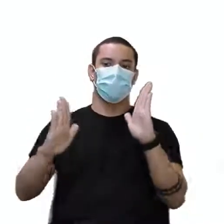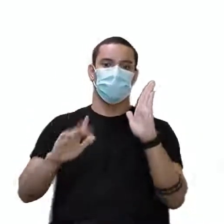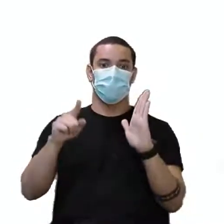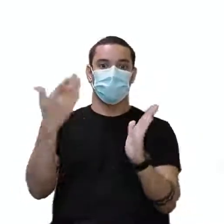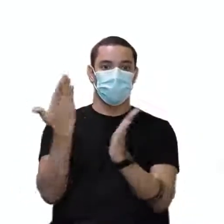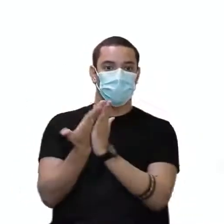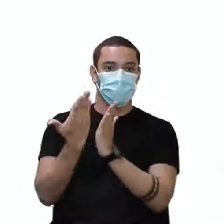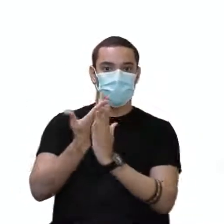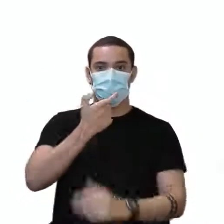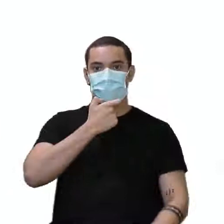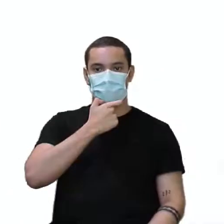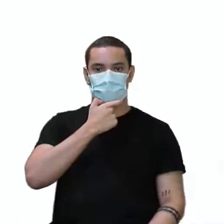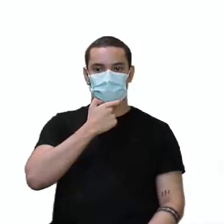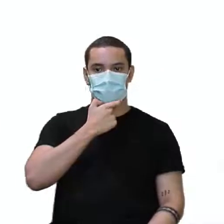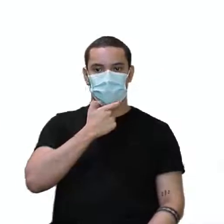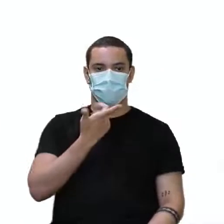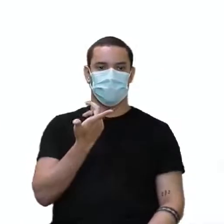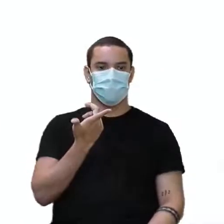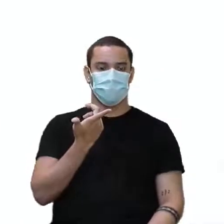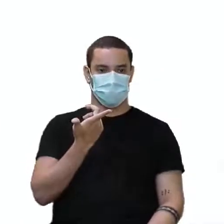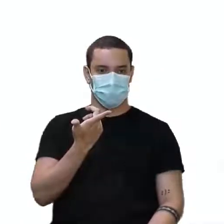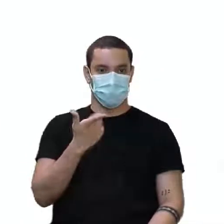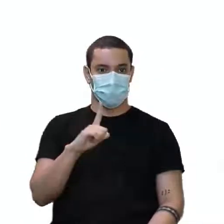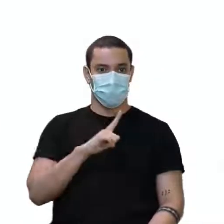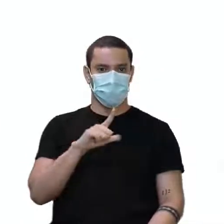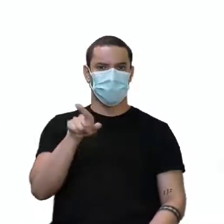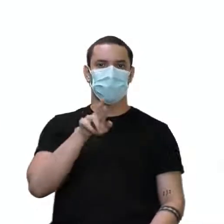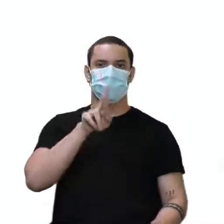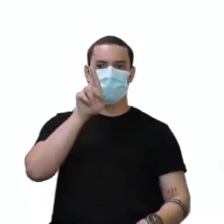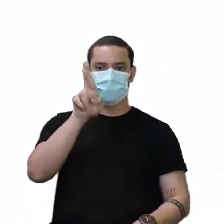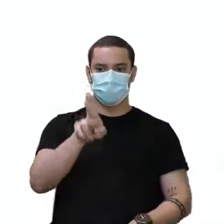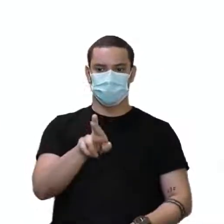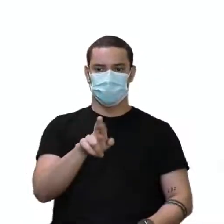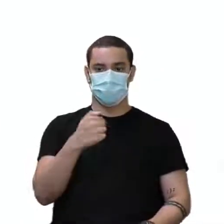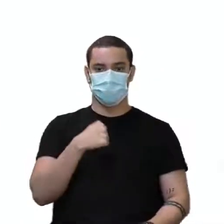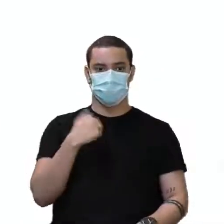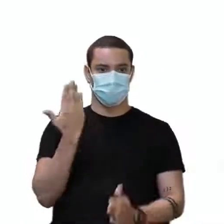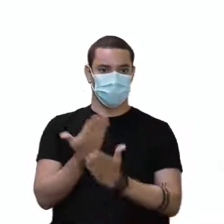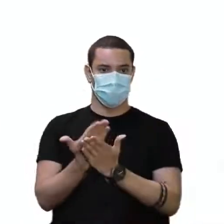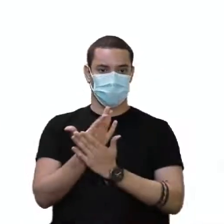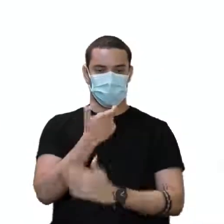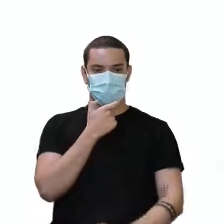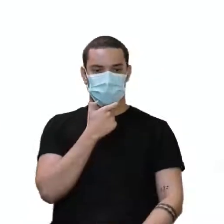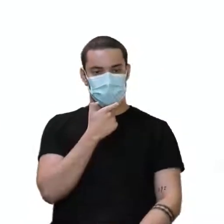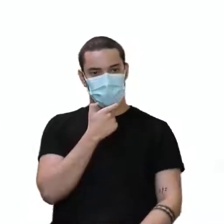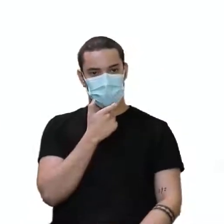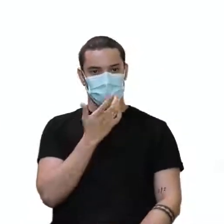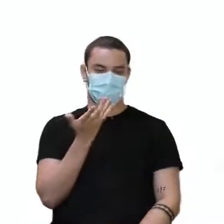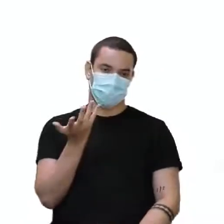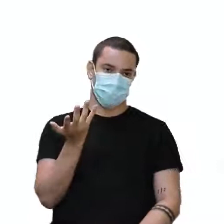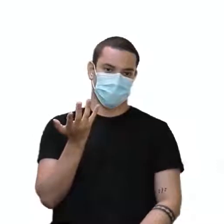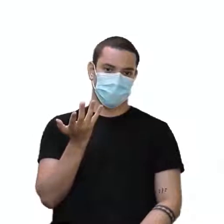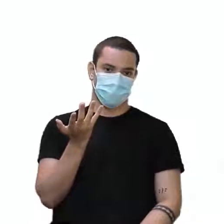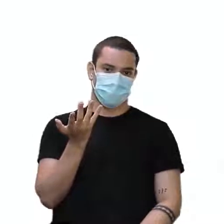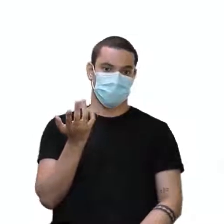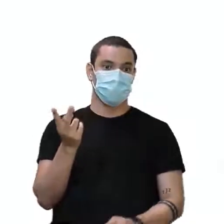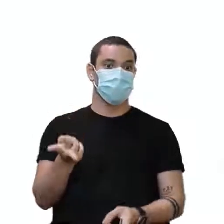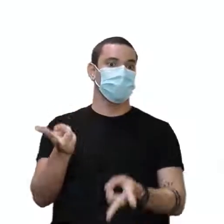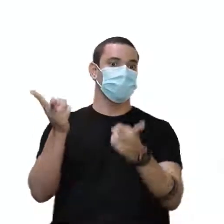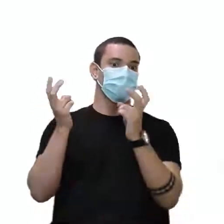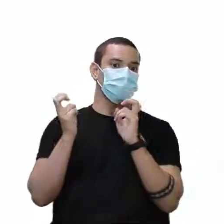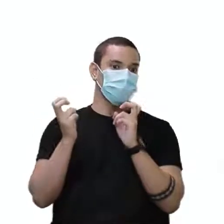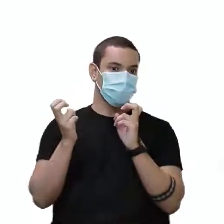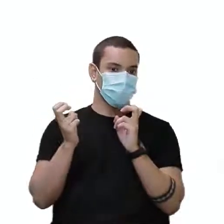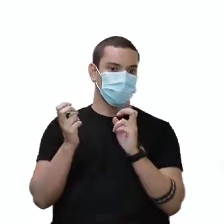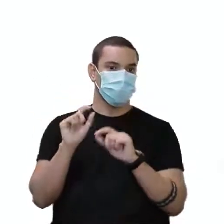estuda inglês? E aí você vai dizer, eu estudo inglês. E aí você já percebe, né?